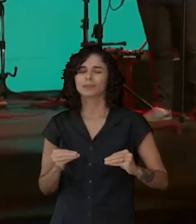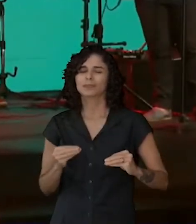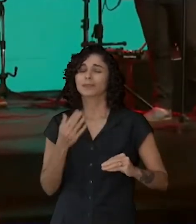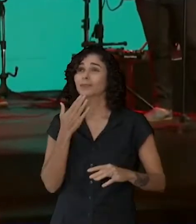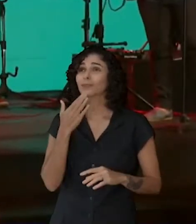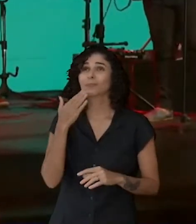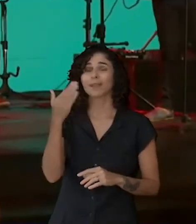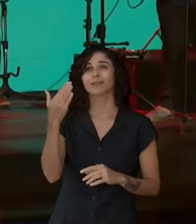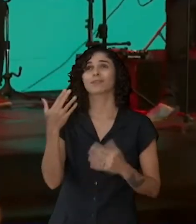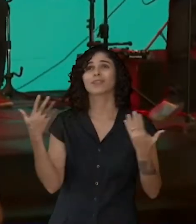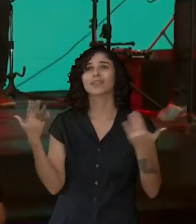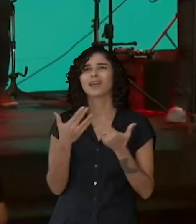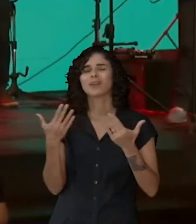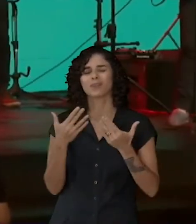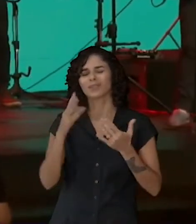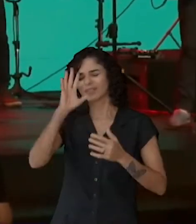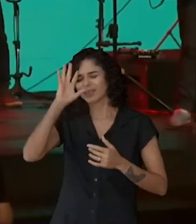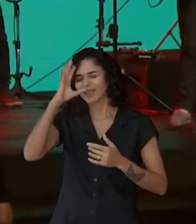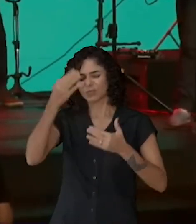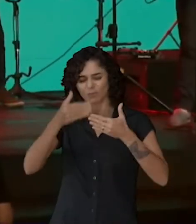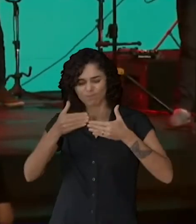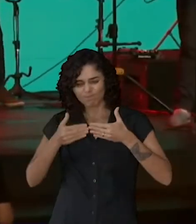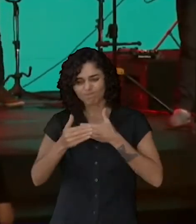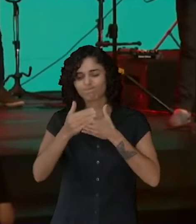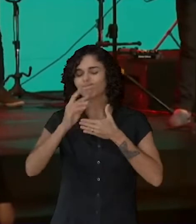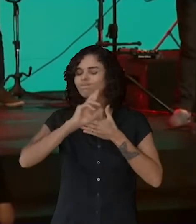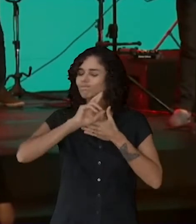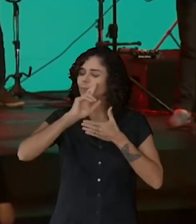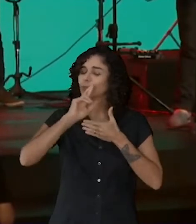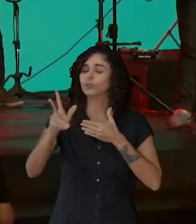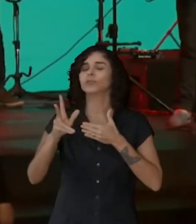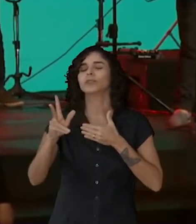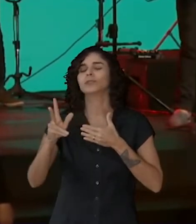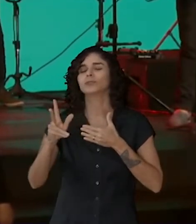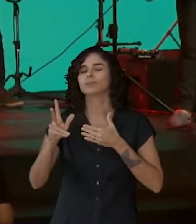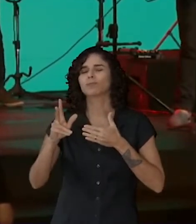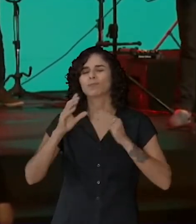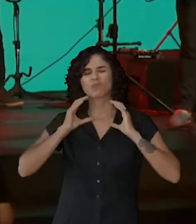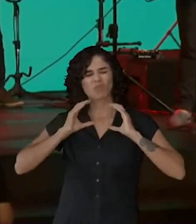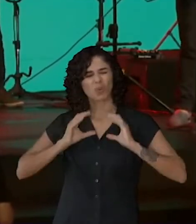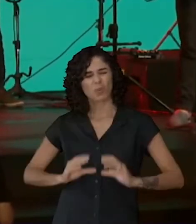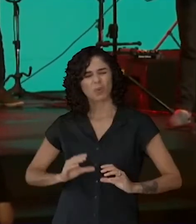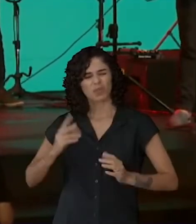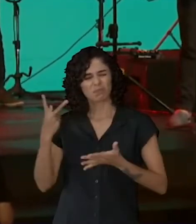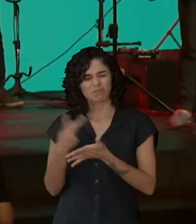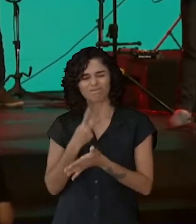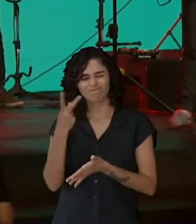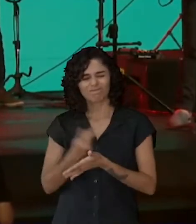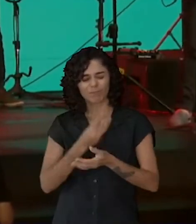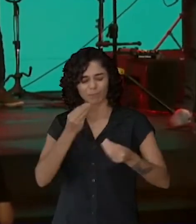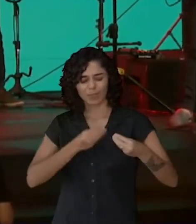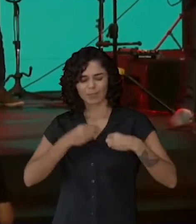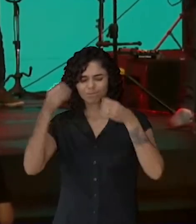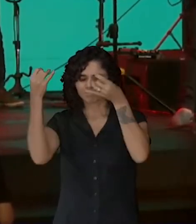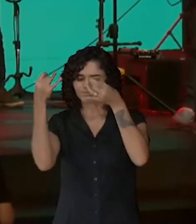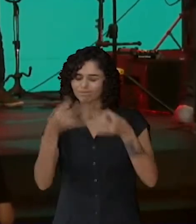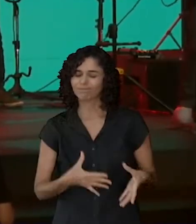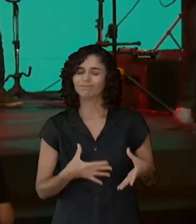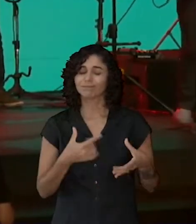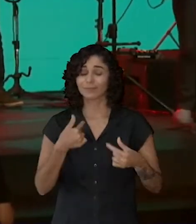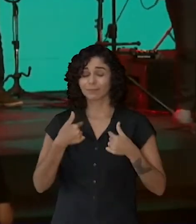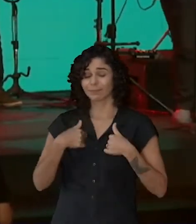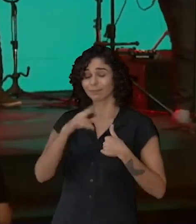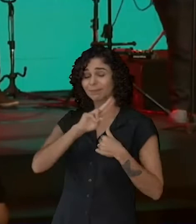deles, que esse comportamento fez parte. E eu, Pai, no nome de Jesus,